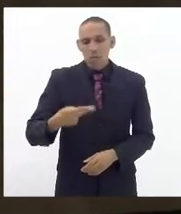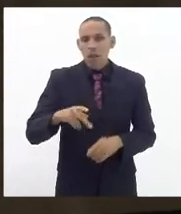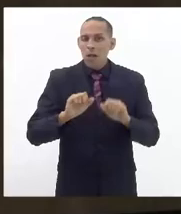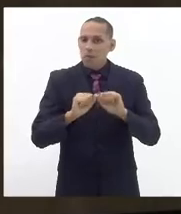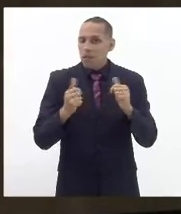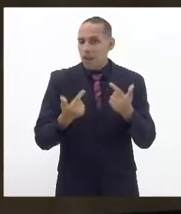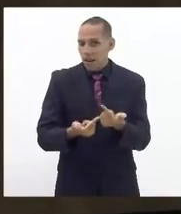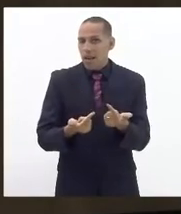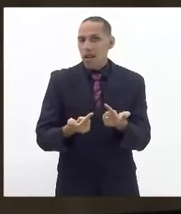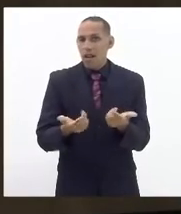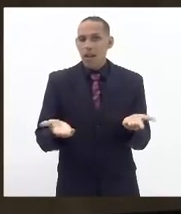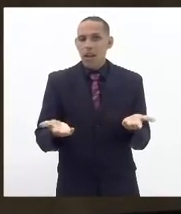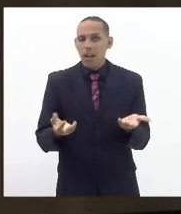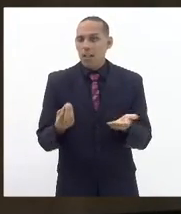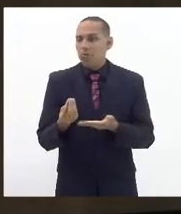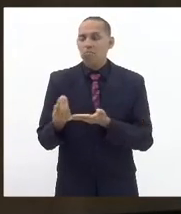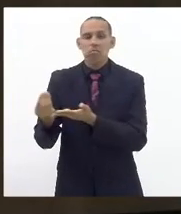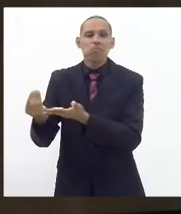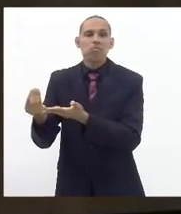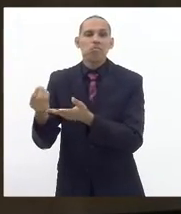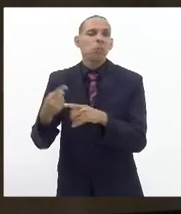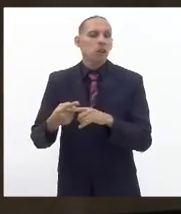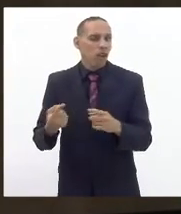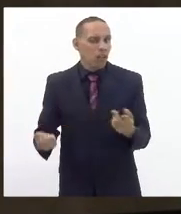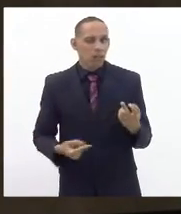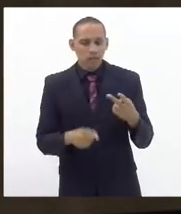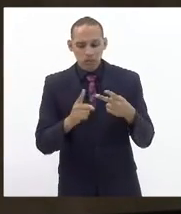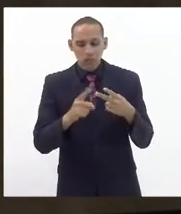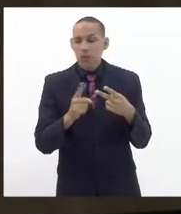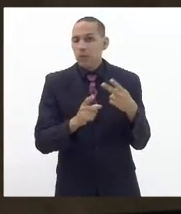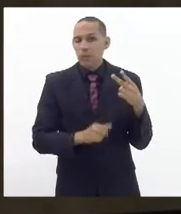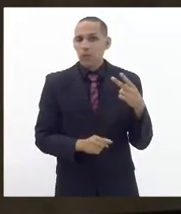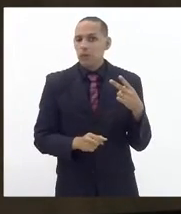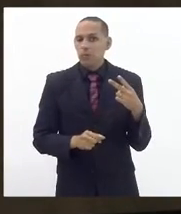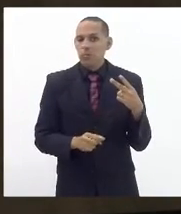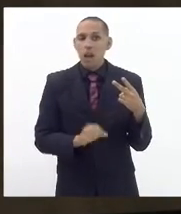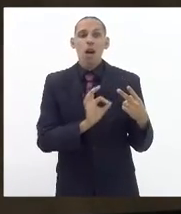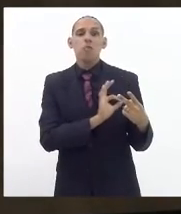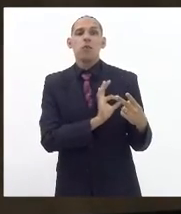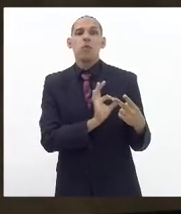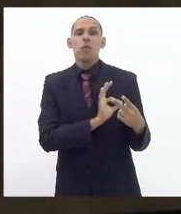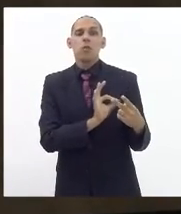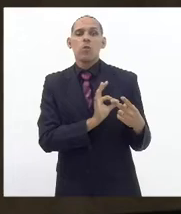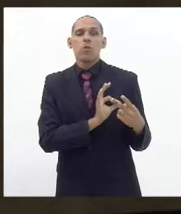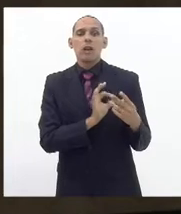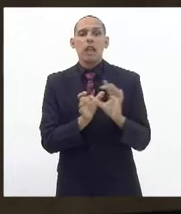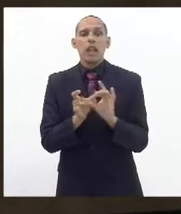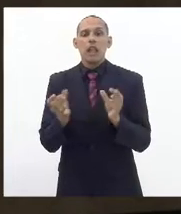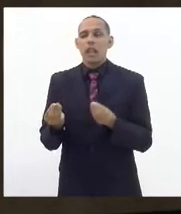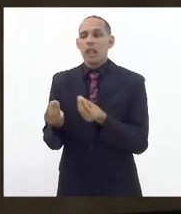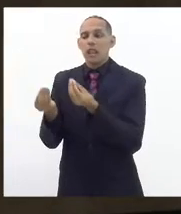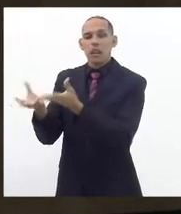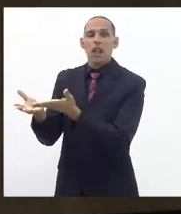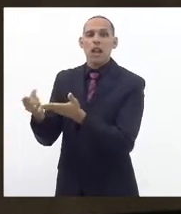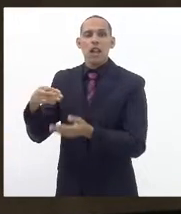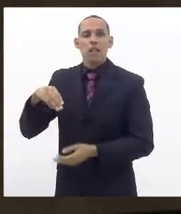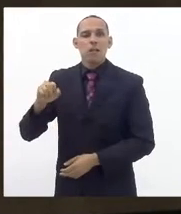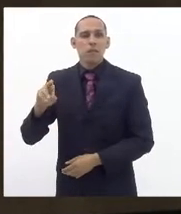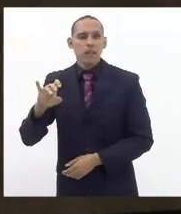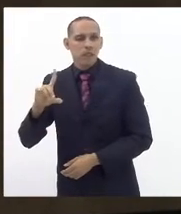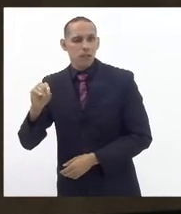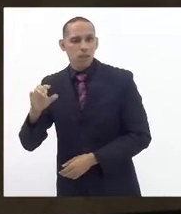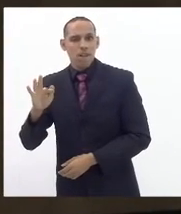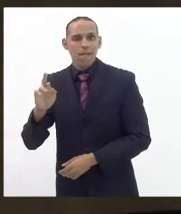do Rio, a Assembleia Legislativa do Rio? Segundo lugar, que policiais estão ao dispor do senhor Marcelo